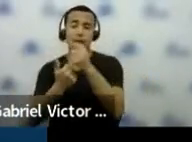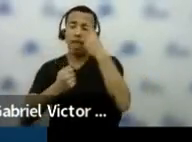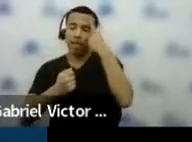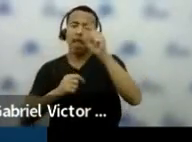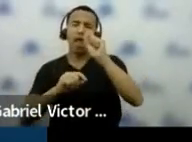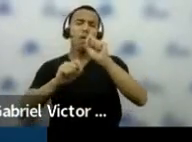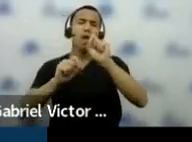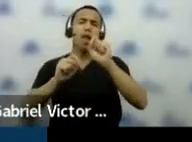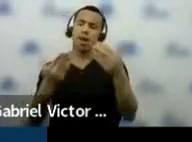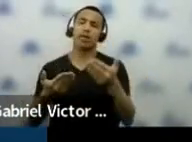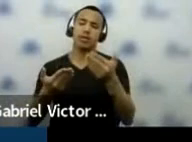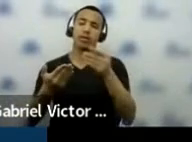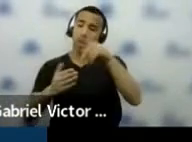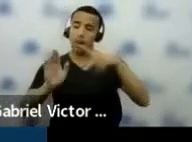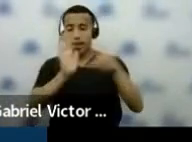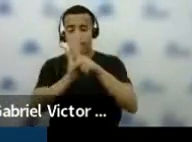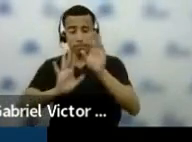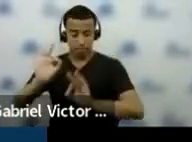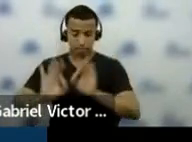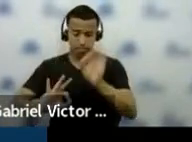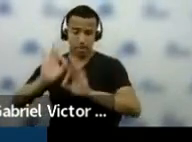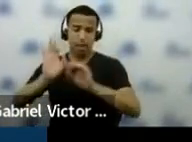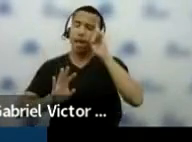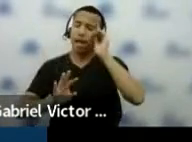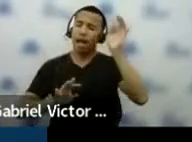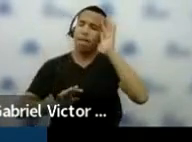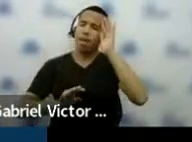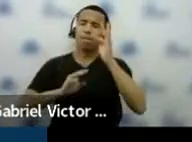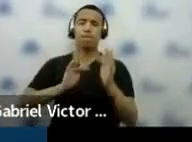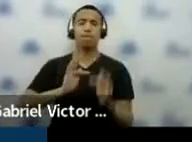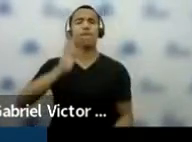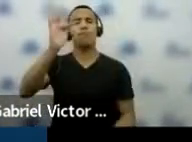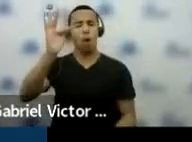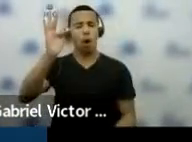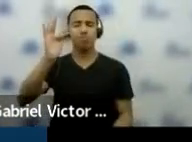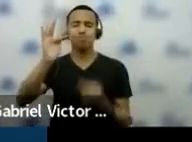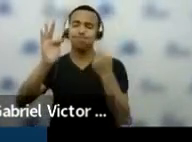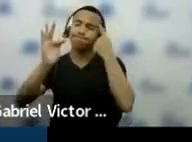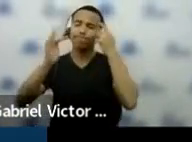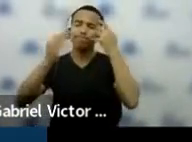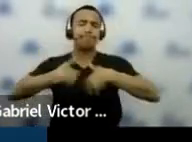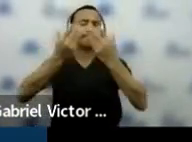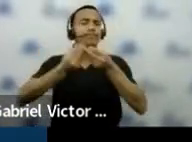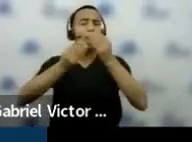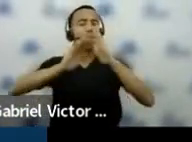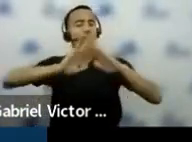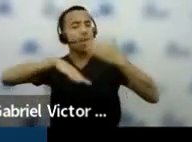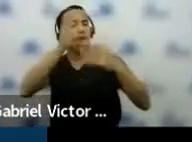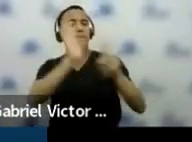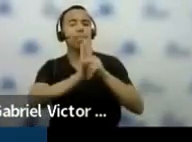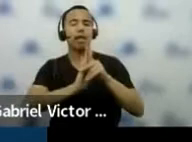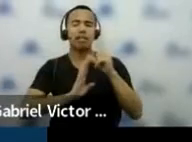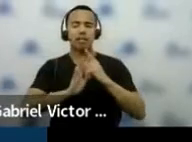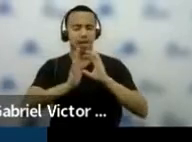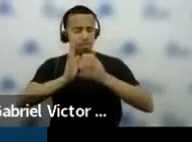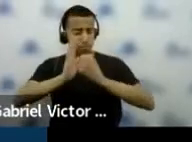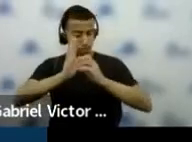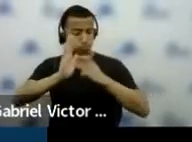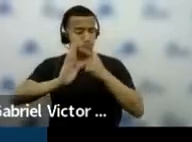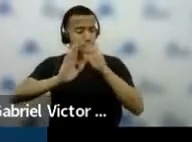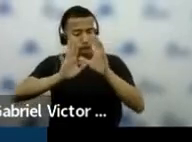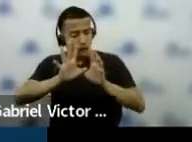de Competência é um programa para pensar o futuro, para desenvolver base de conhecimento, para